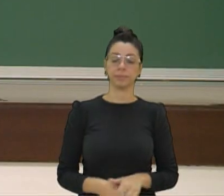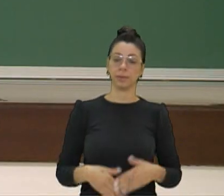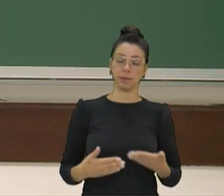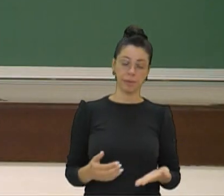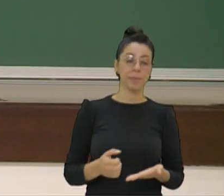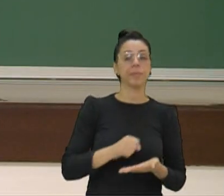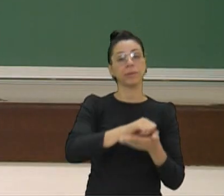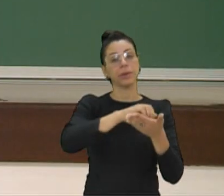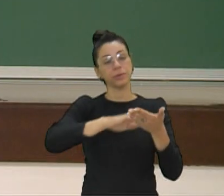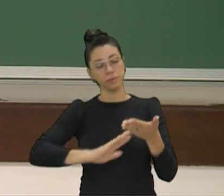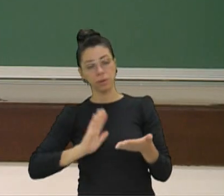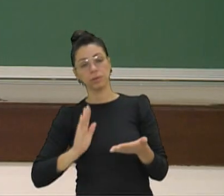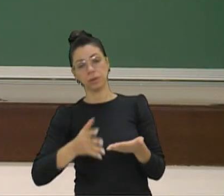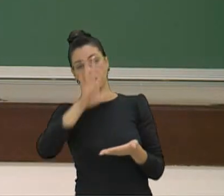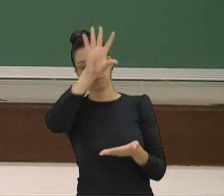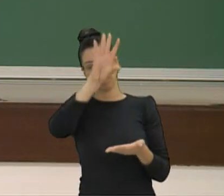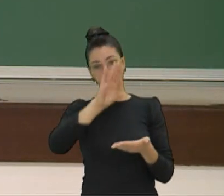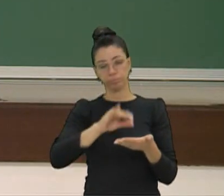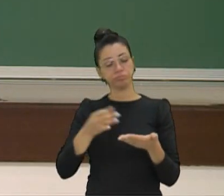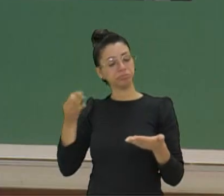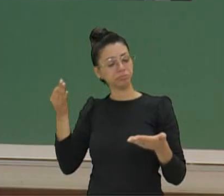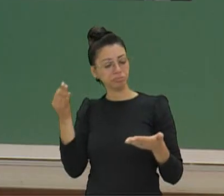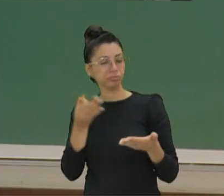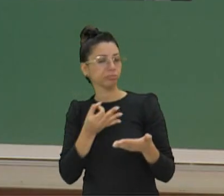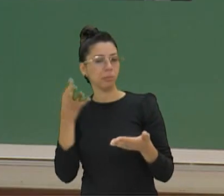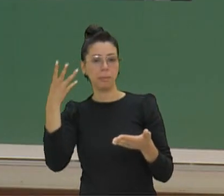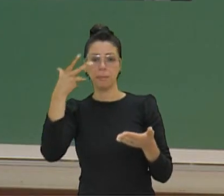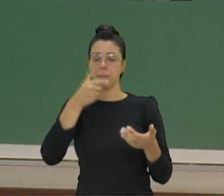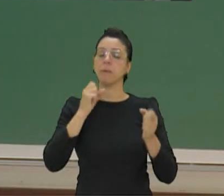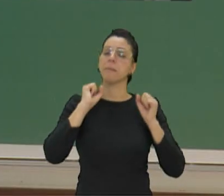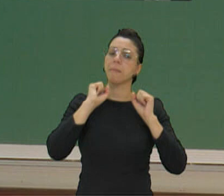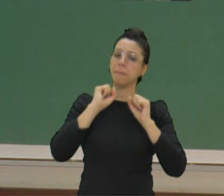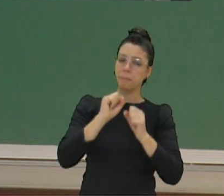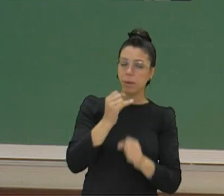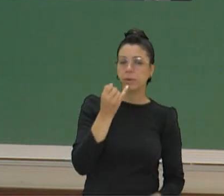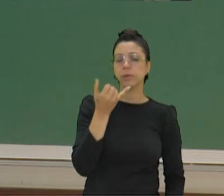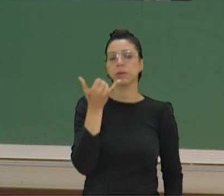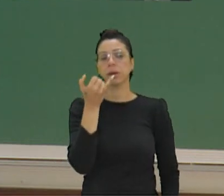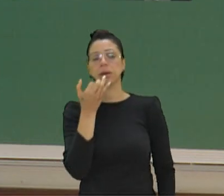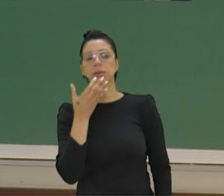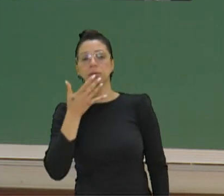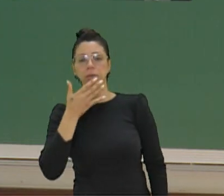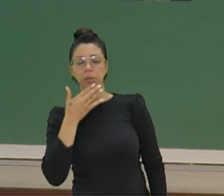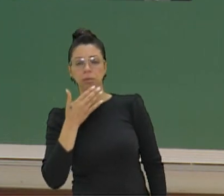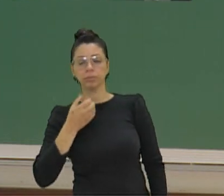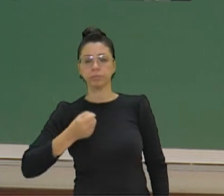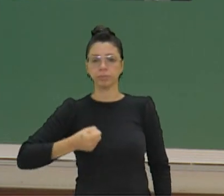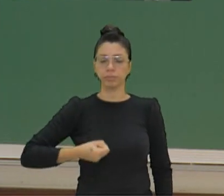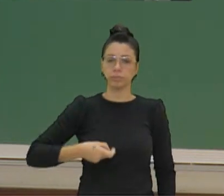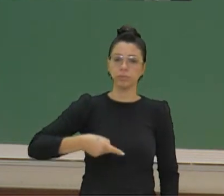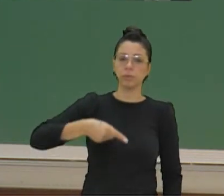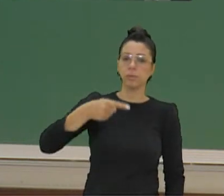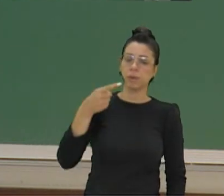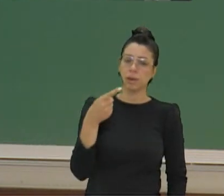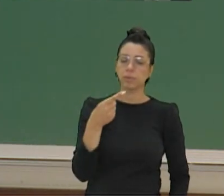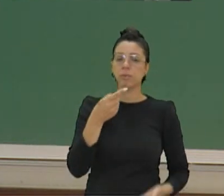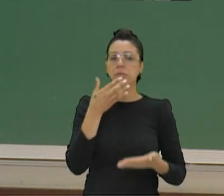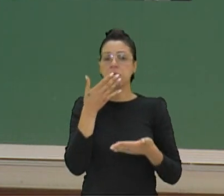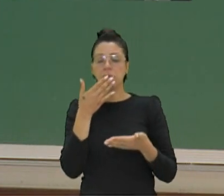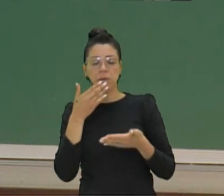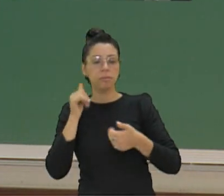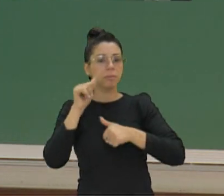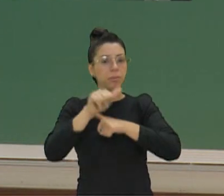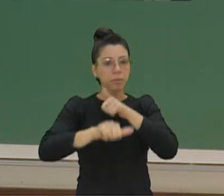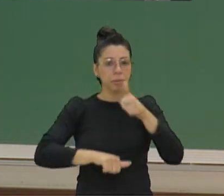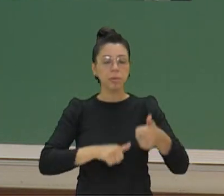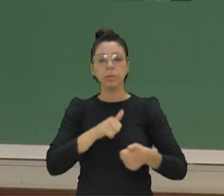Exercício copiado, super caprichado, pode ter feito com caneta colorida, o número 1 de uma cor, né, de